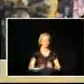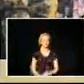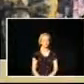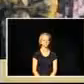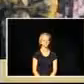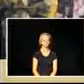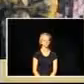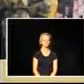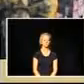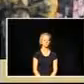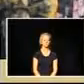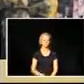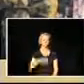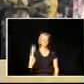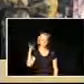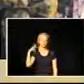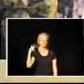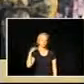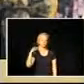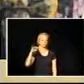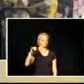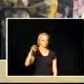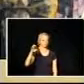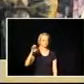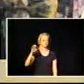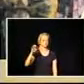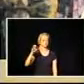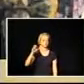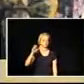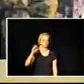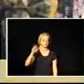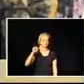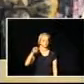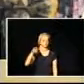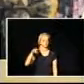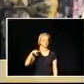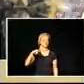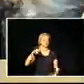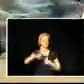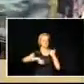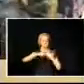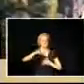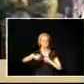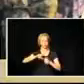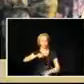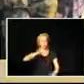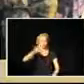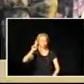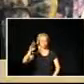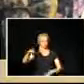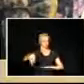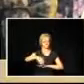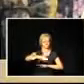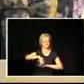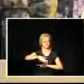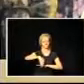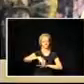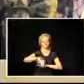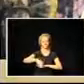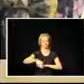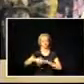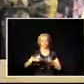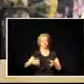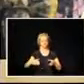53/2014, vereador Jefferson Campos. Passa a denominar-se Rua Augusto César Cortes Pereira Guará, atual Rua B